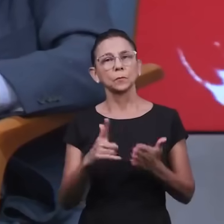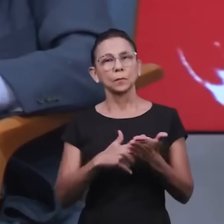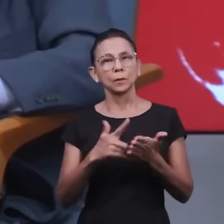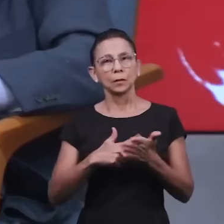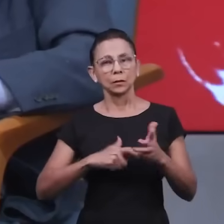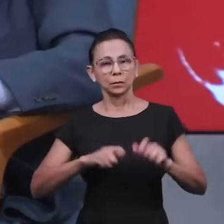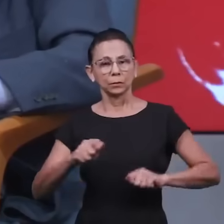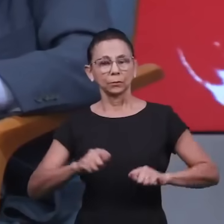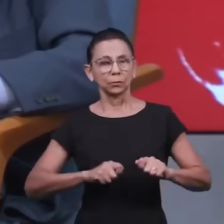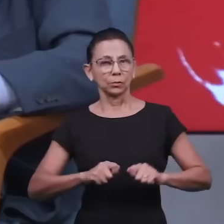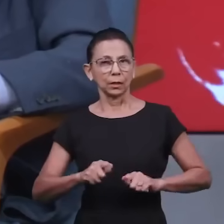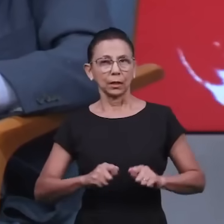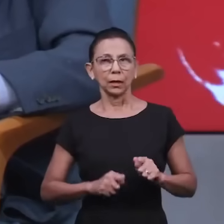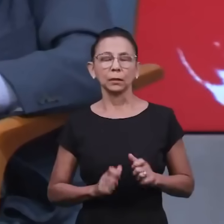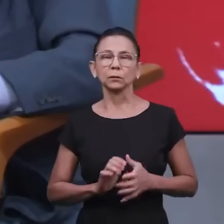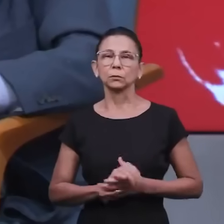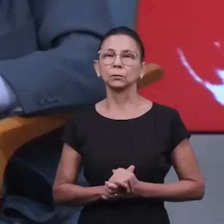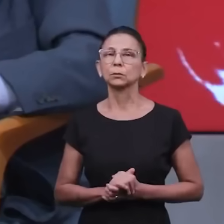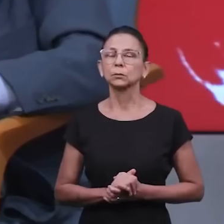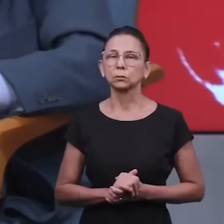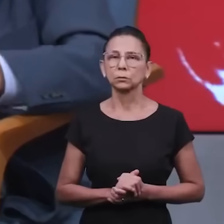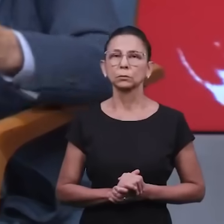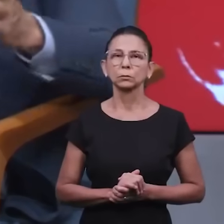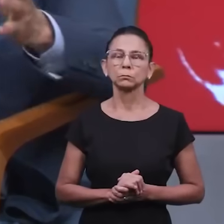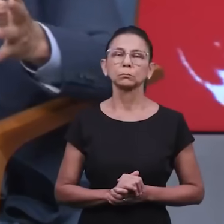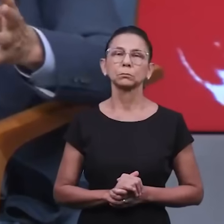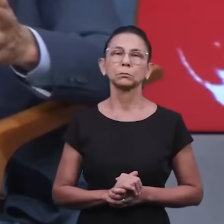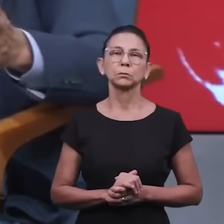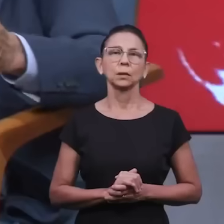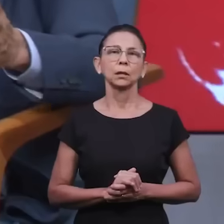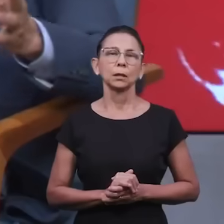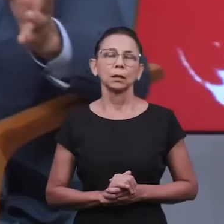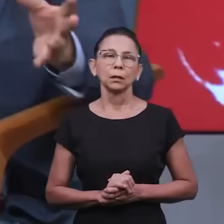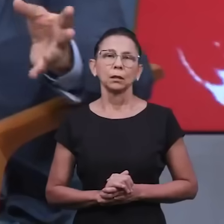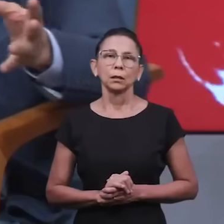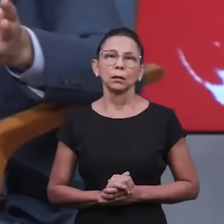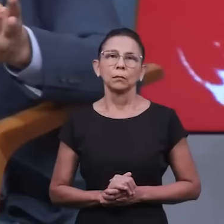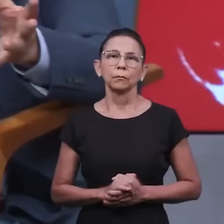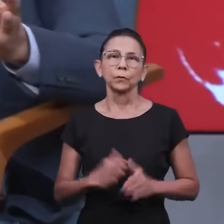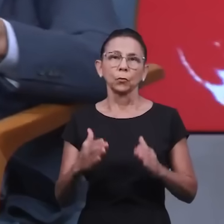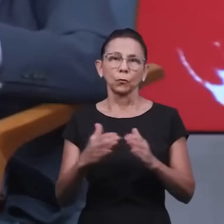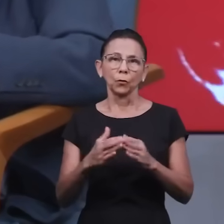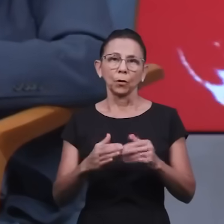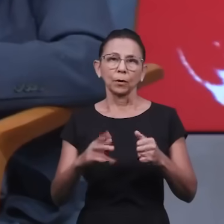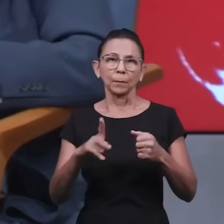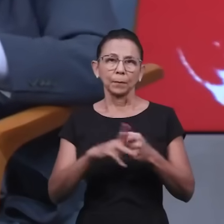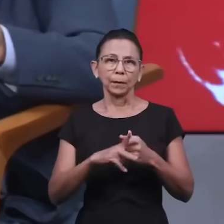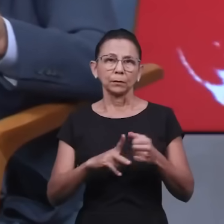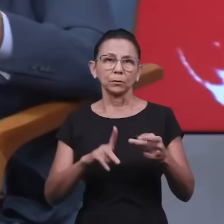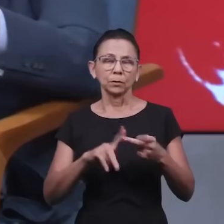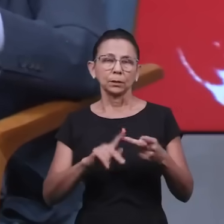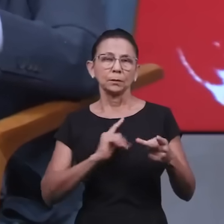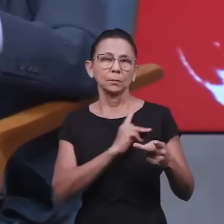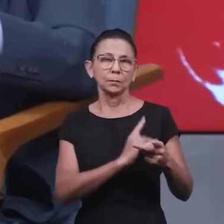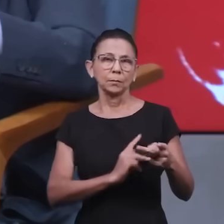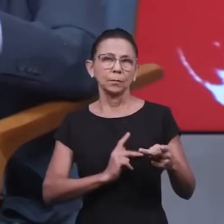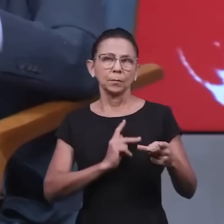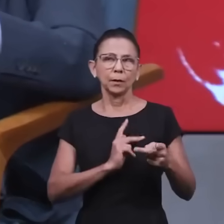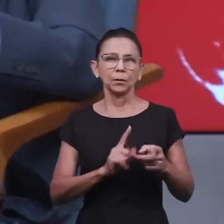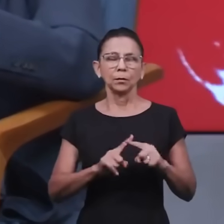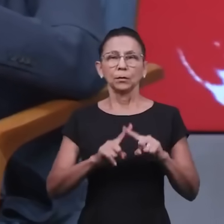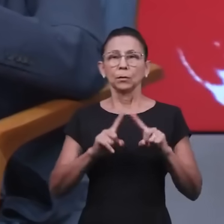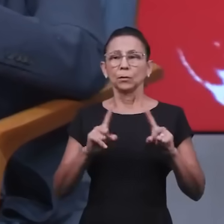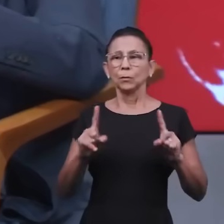é a fisiologia da igreja. Apesar do livro de Atos, a ênfase maior a Pedro e Paulo, mas ele começa a